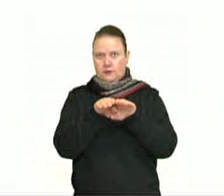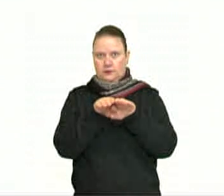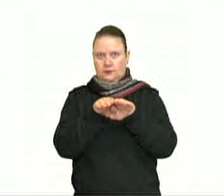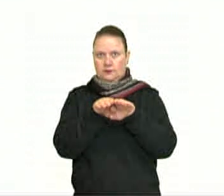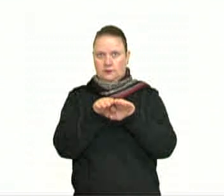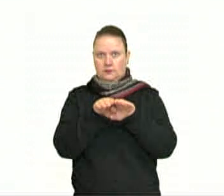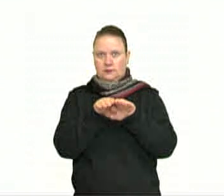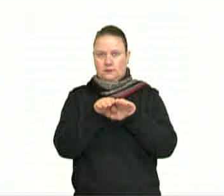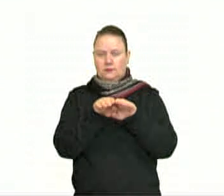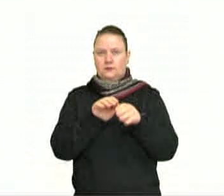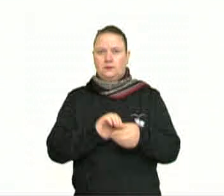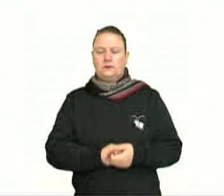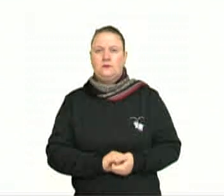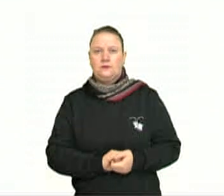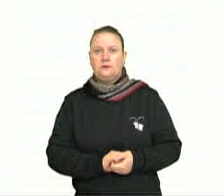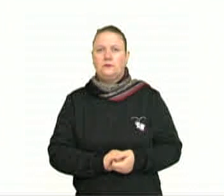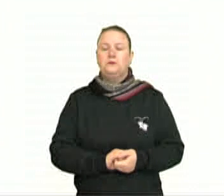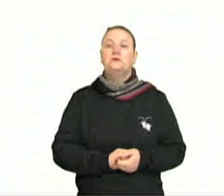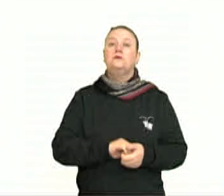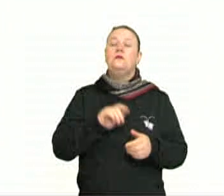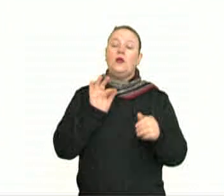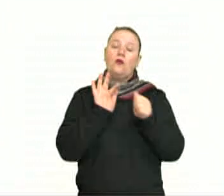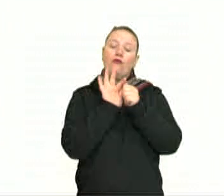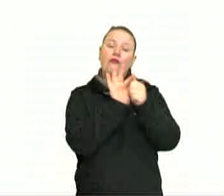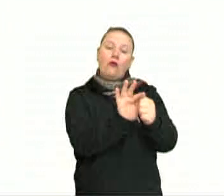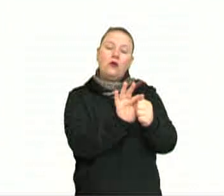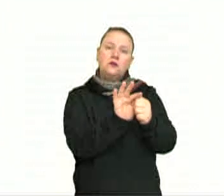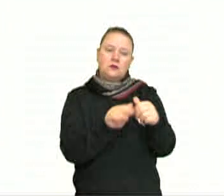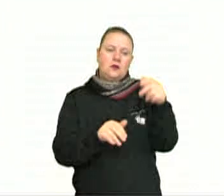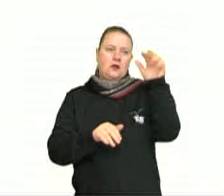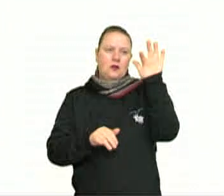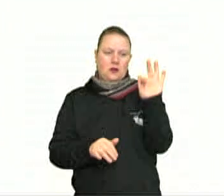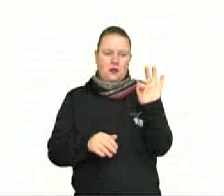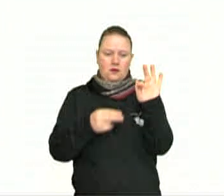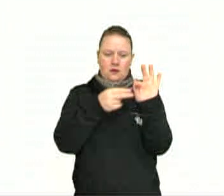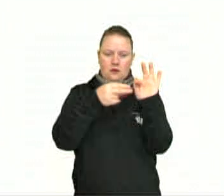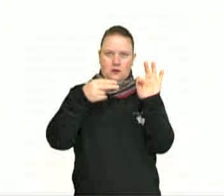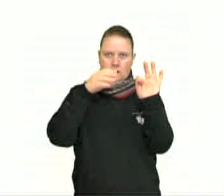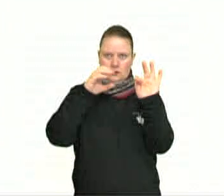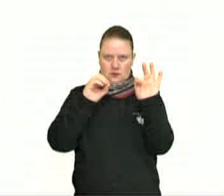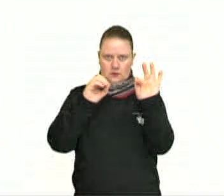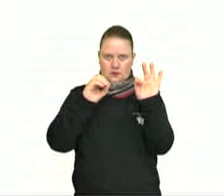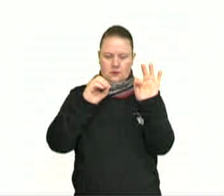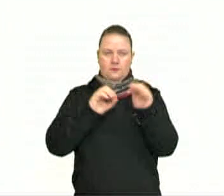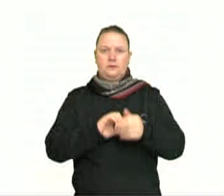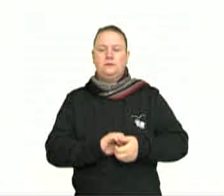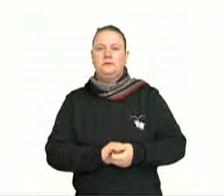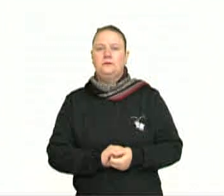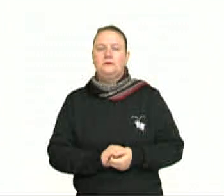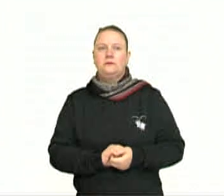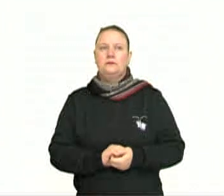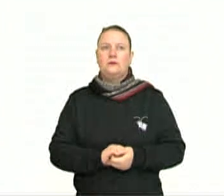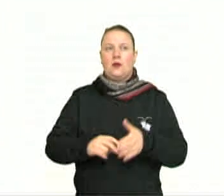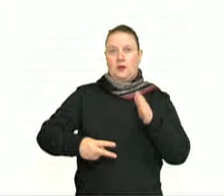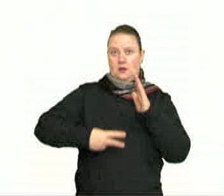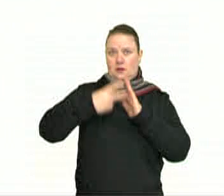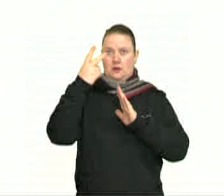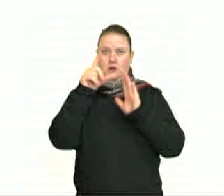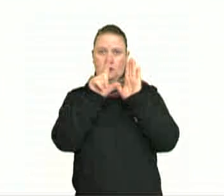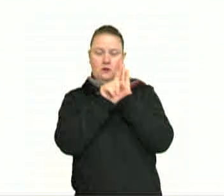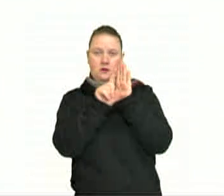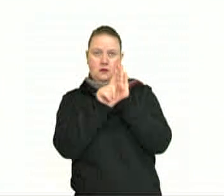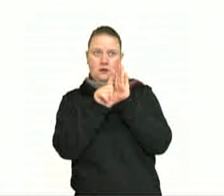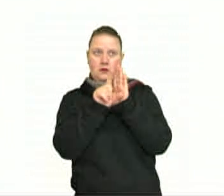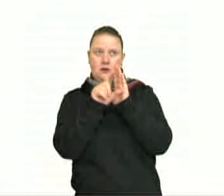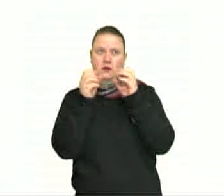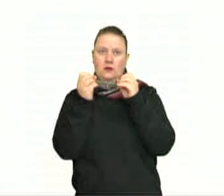forças sejam igual a zero. E se por acaso eu não estiver nessa situação de equilíbrio? Então vem a segunda lei de Newton, que